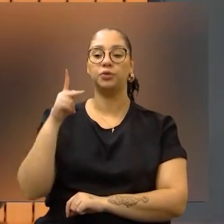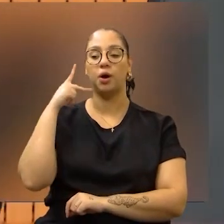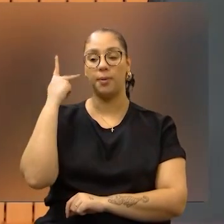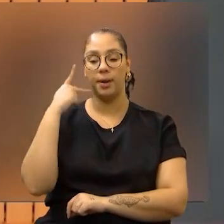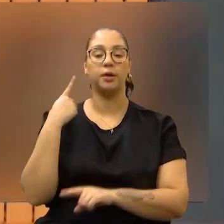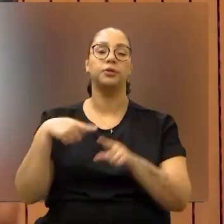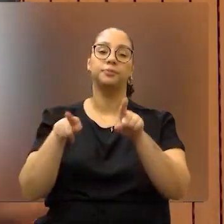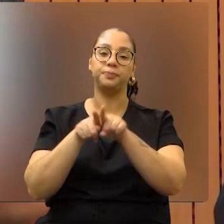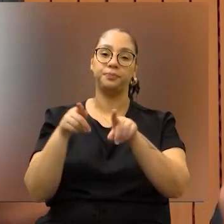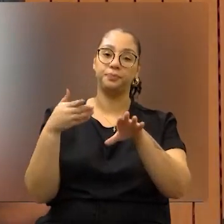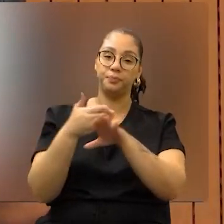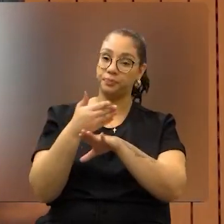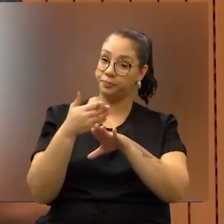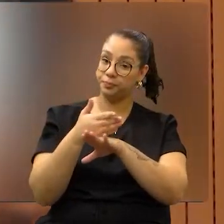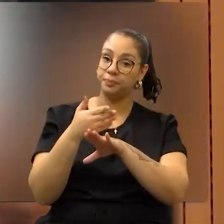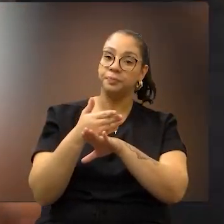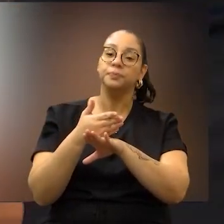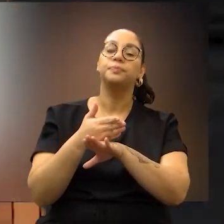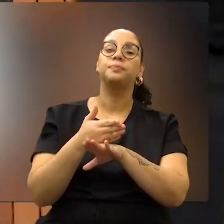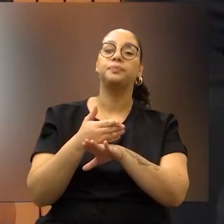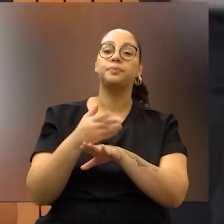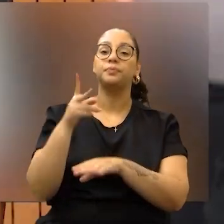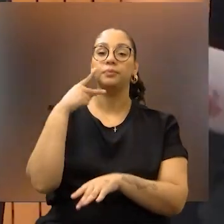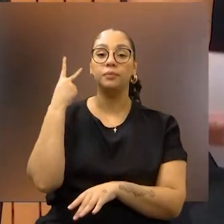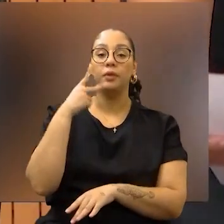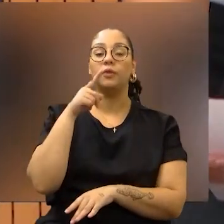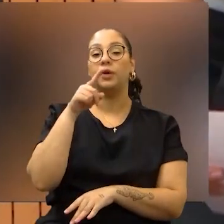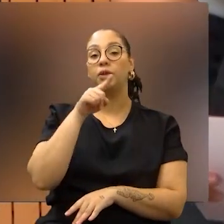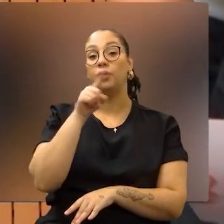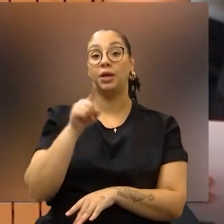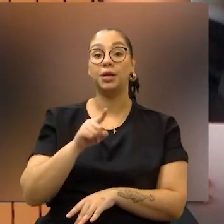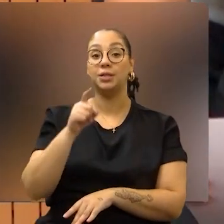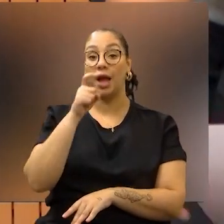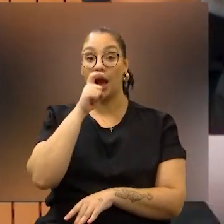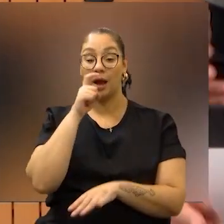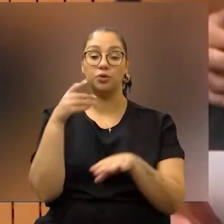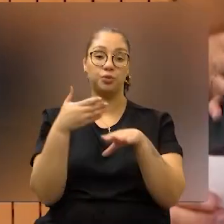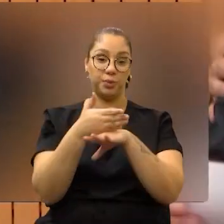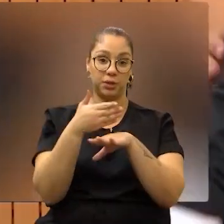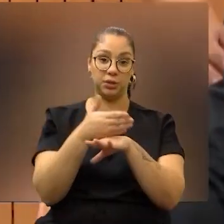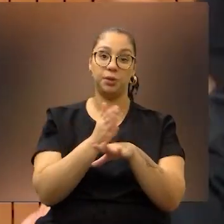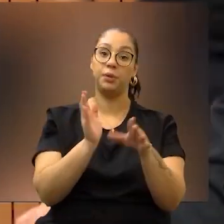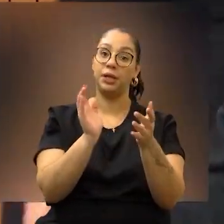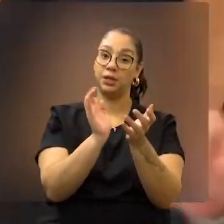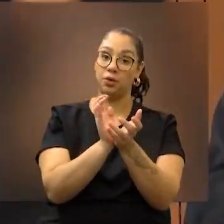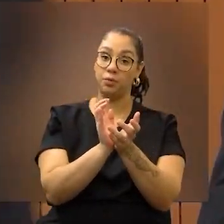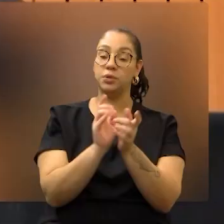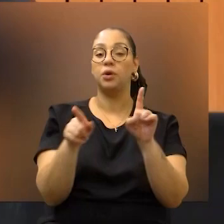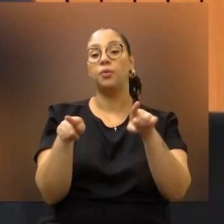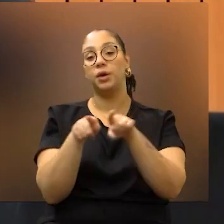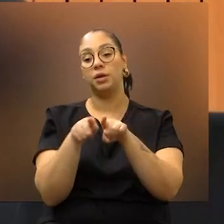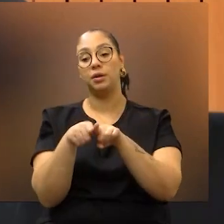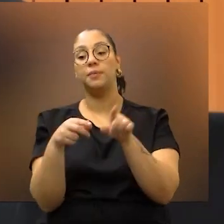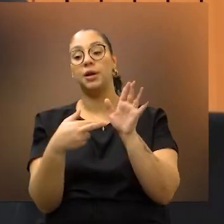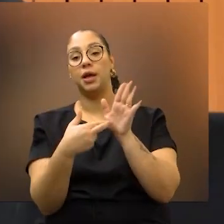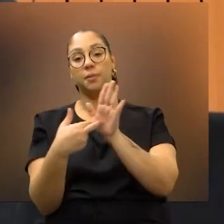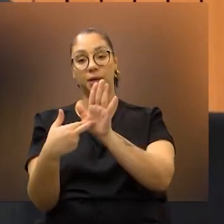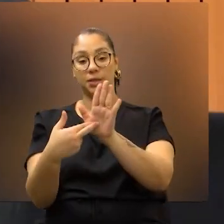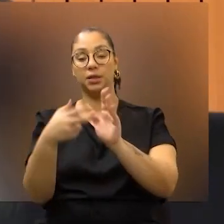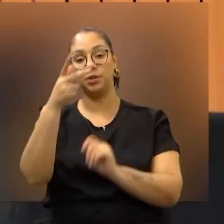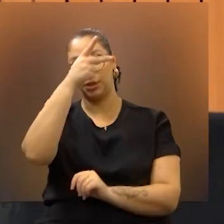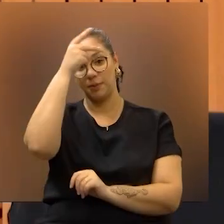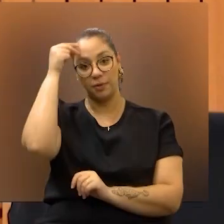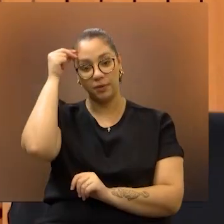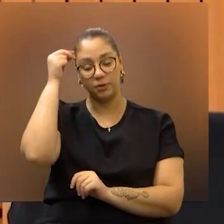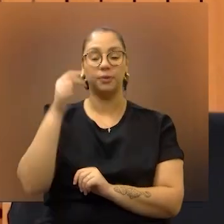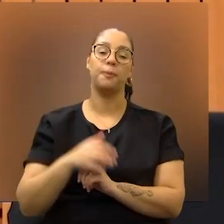professor Alberto. Também participou da audiência pública o vereador Zé Carlos, membro da comissão, além de representantes